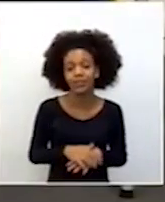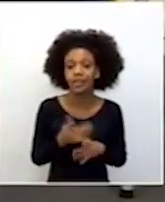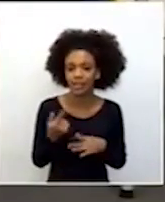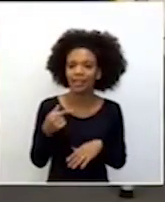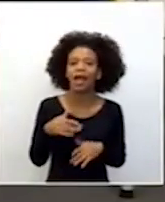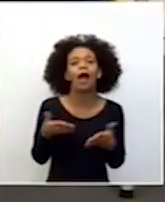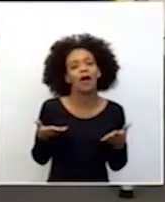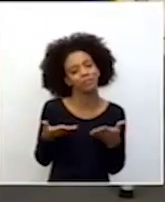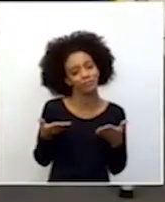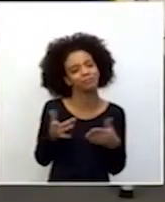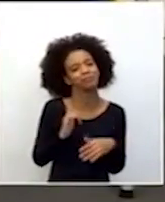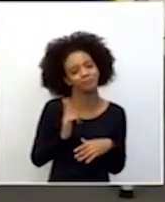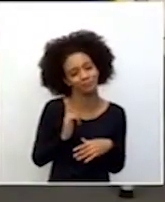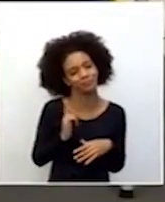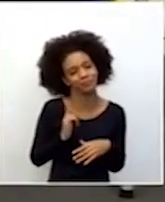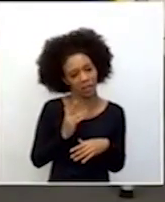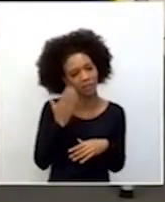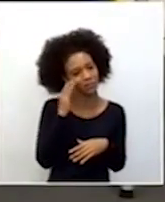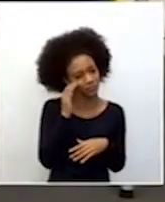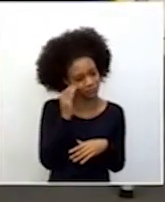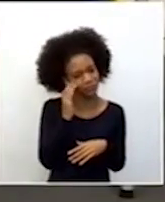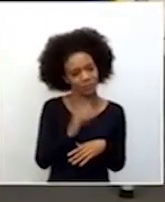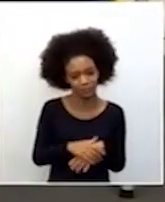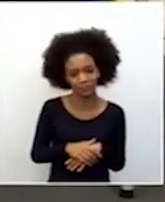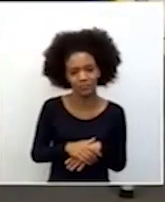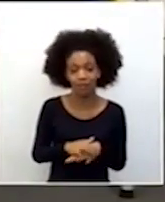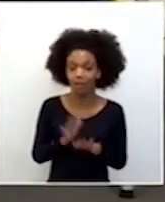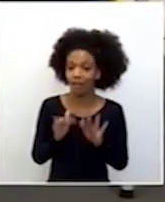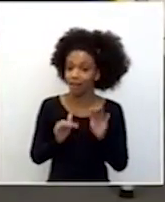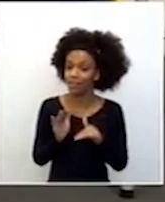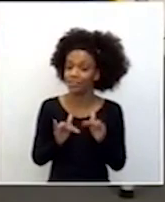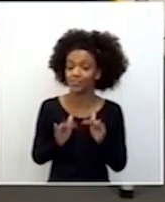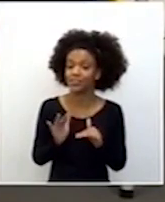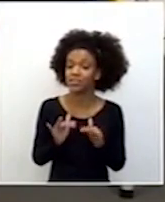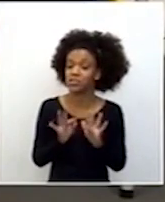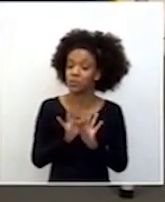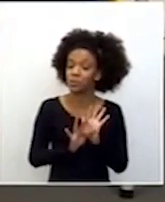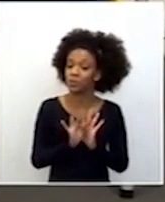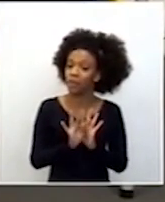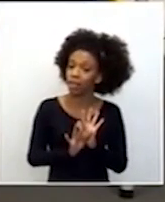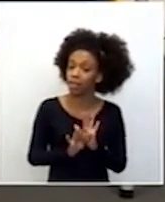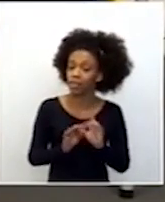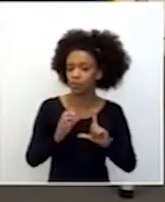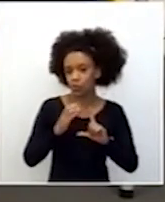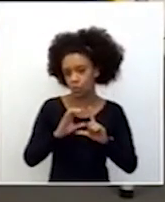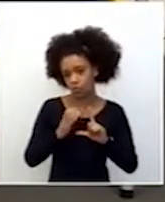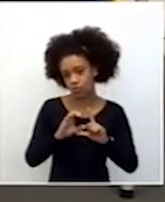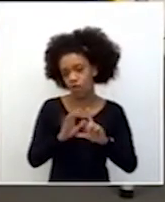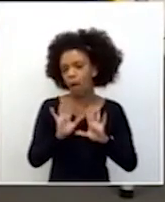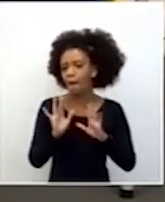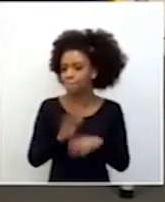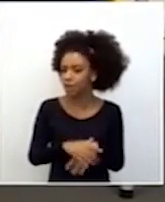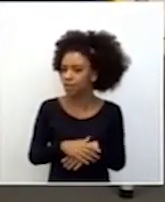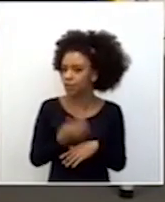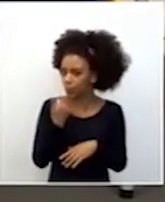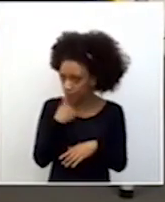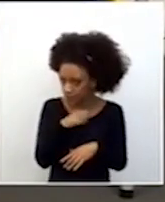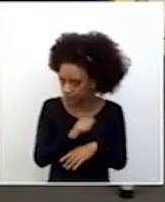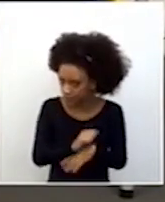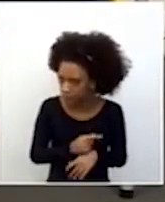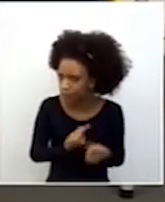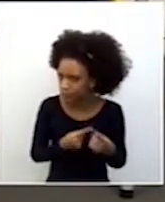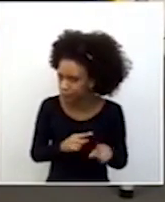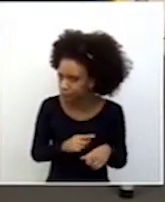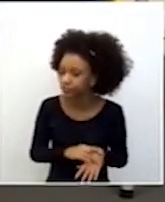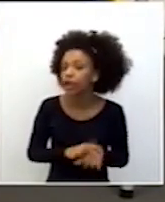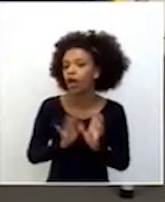ironia. A gente entende a ironia, fácil. Às vezes num texto, num achar, a gente fica meio complicado. Mas quando a mãe é irônica... Mas pega o